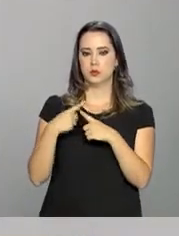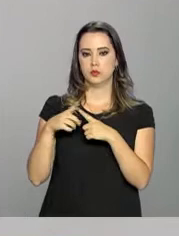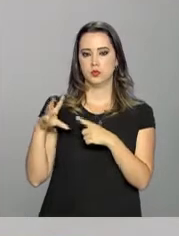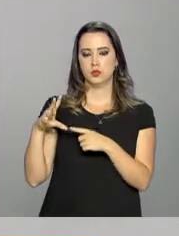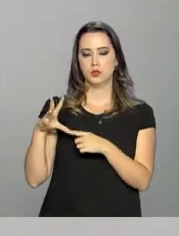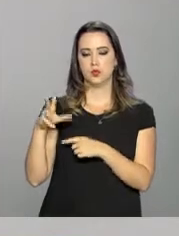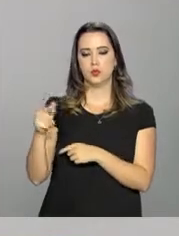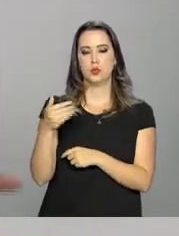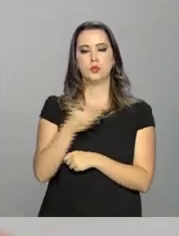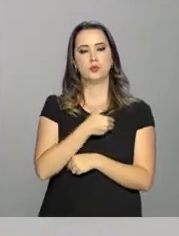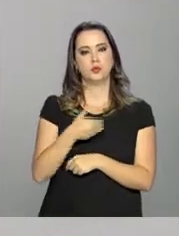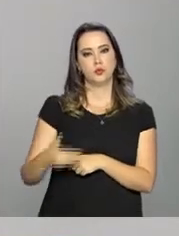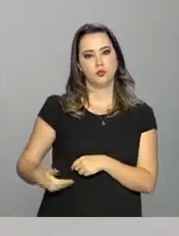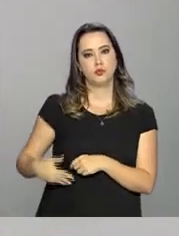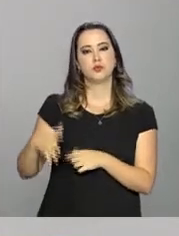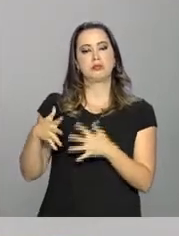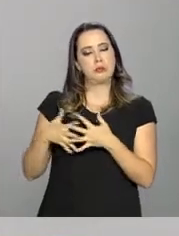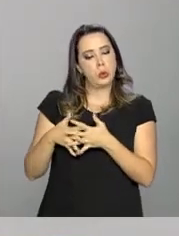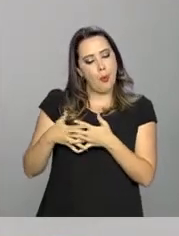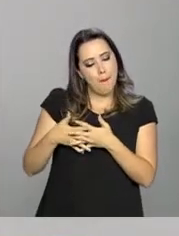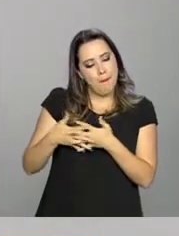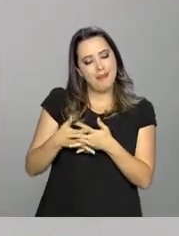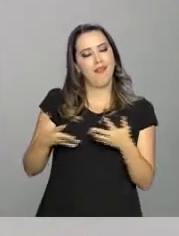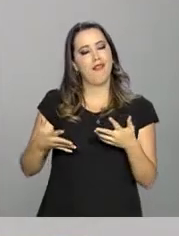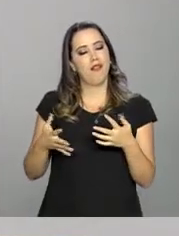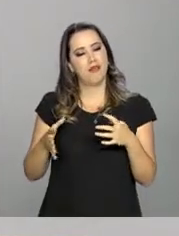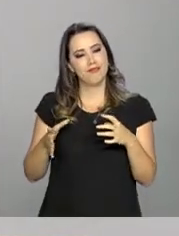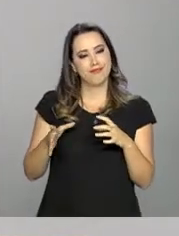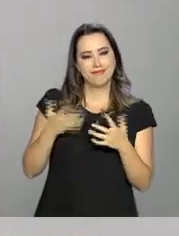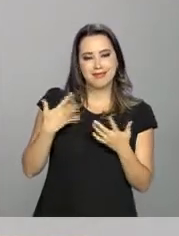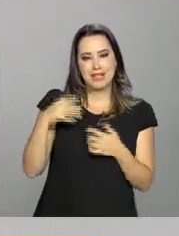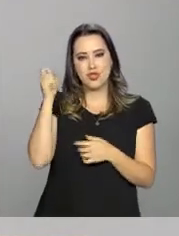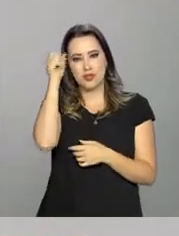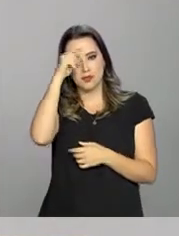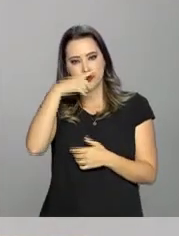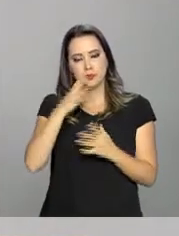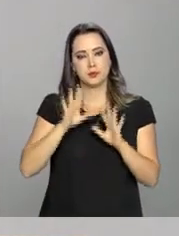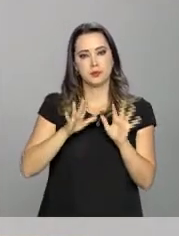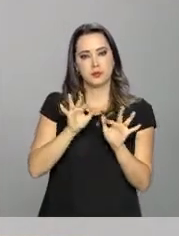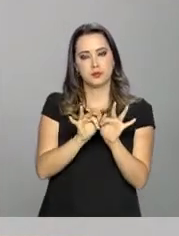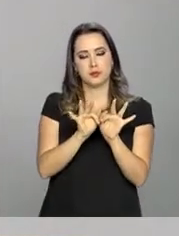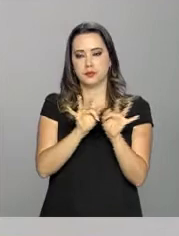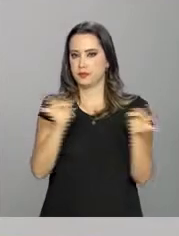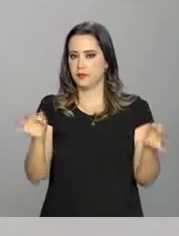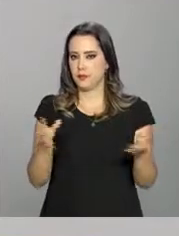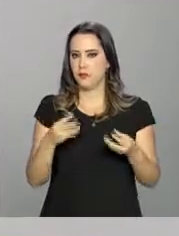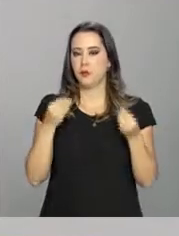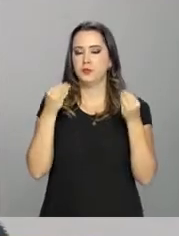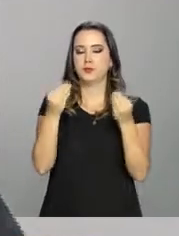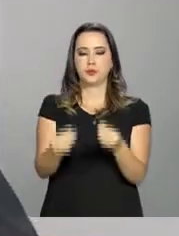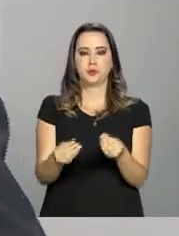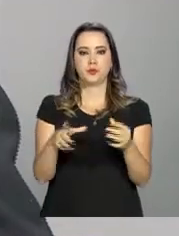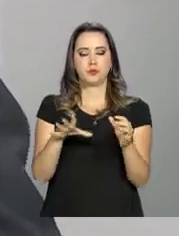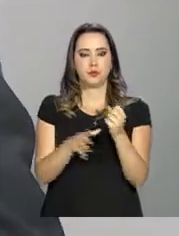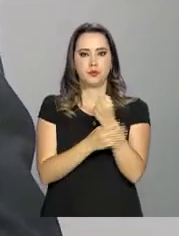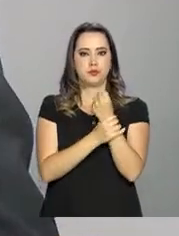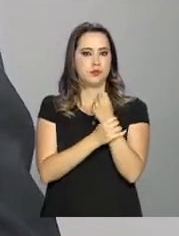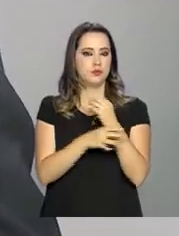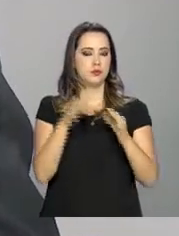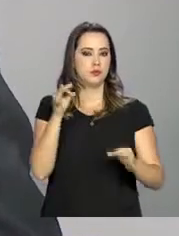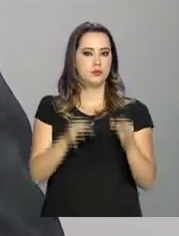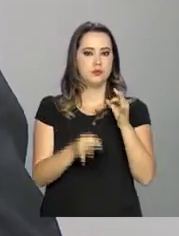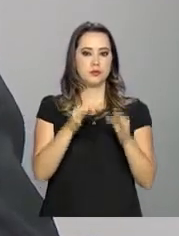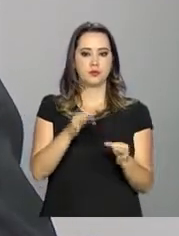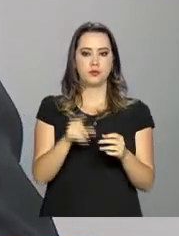são muito burocratizados burocratizantes muitas muitas vezes a desburocratização da segurança jurídica de modo que é com grande